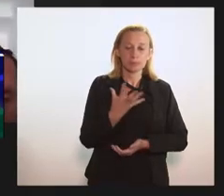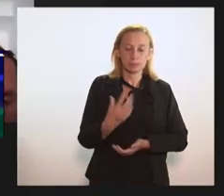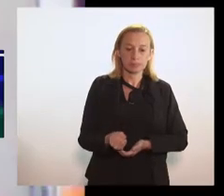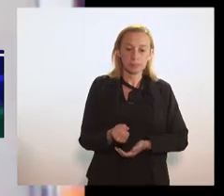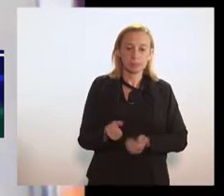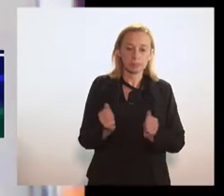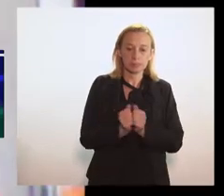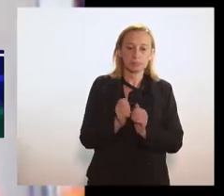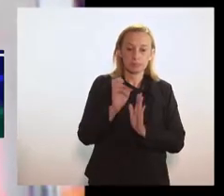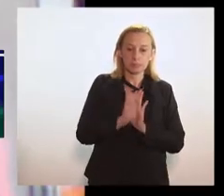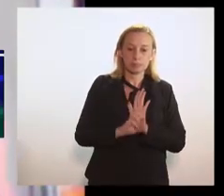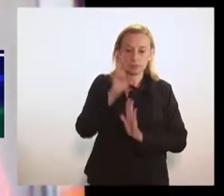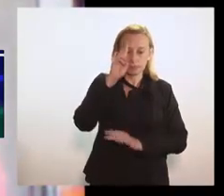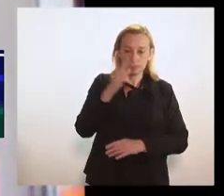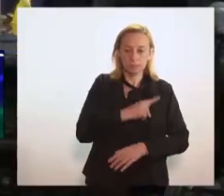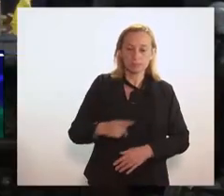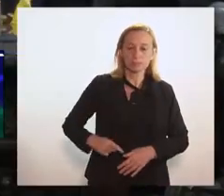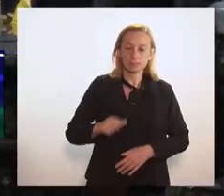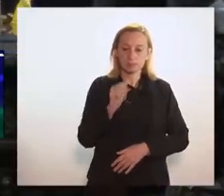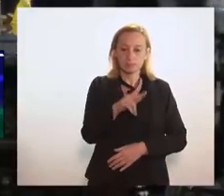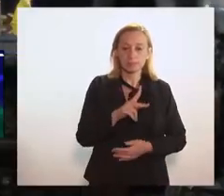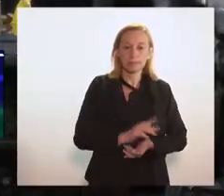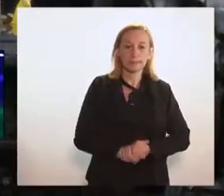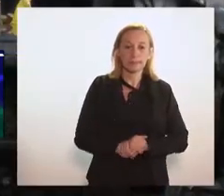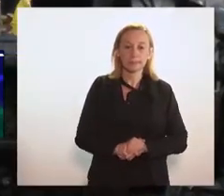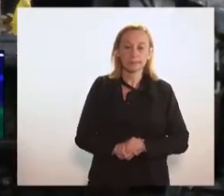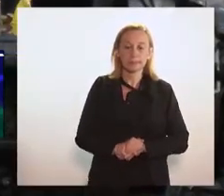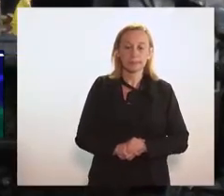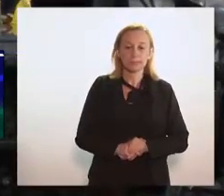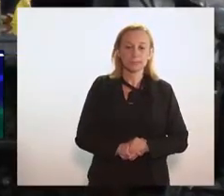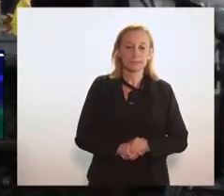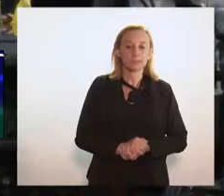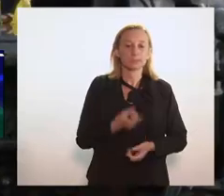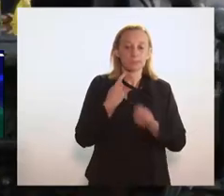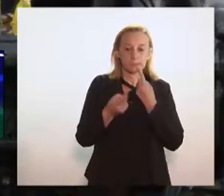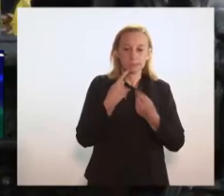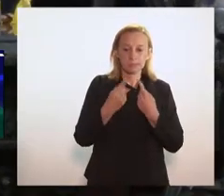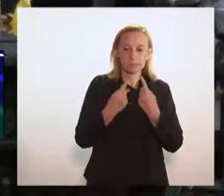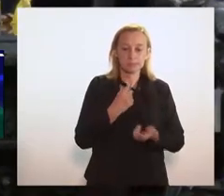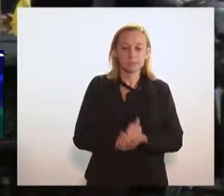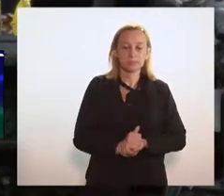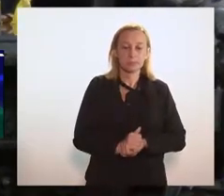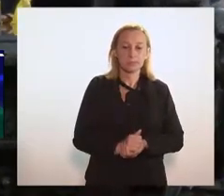Favorável com emenda, senhor presidente. Ok. Com os pareceres emitidos em discussão.